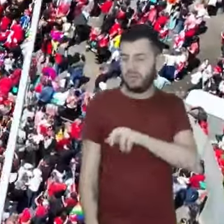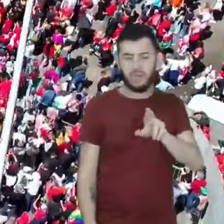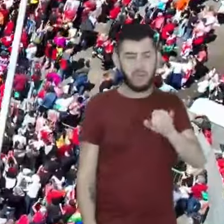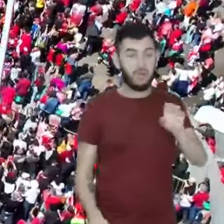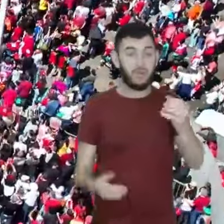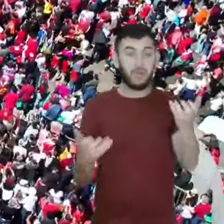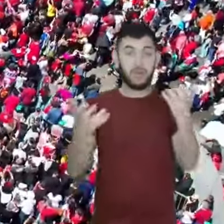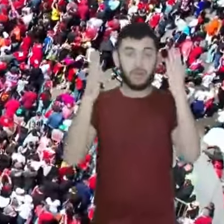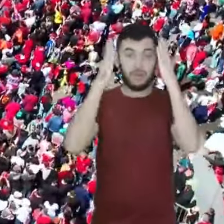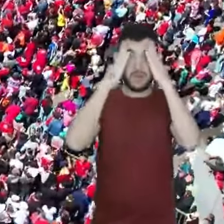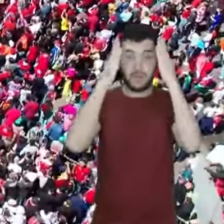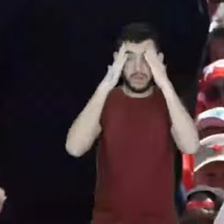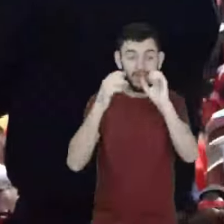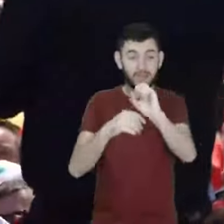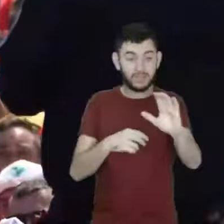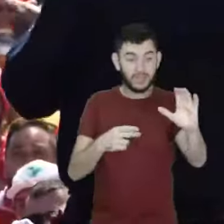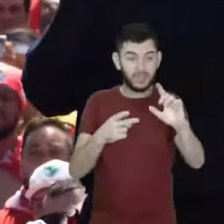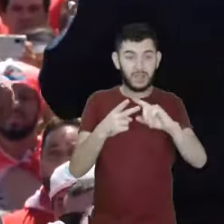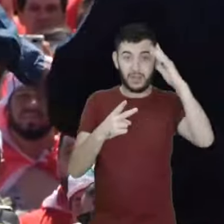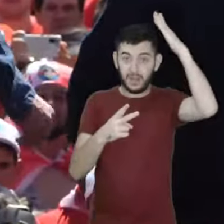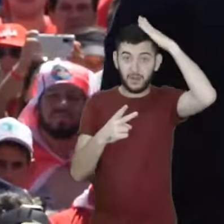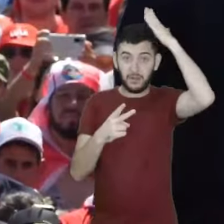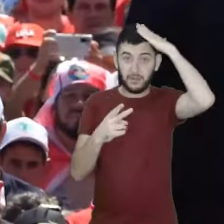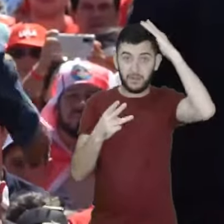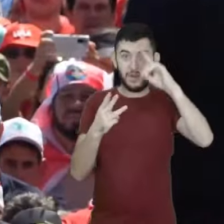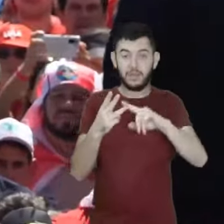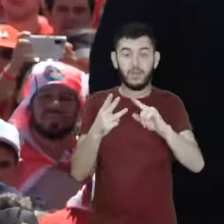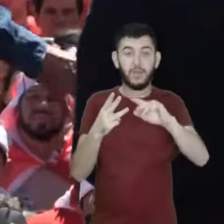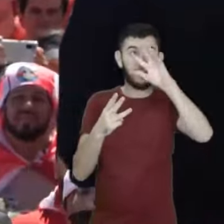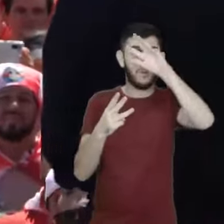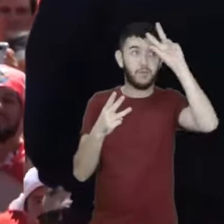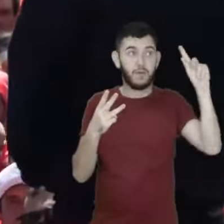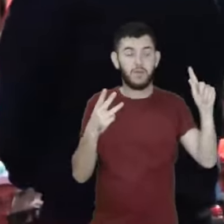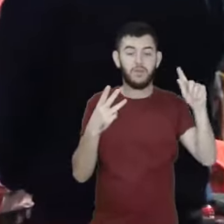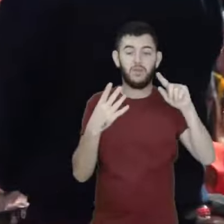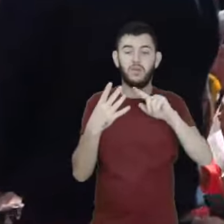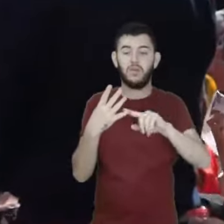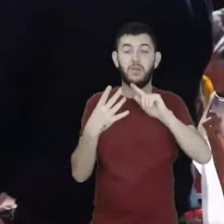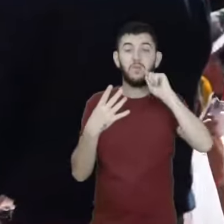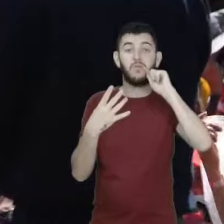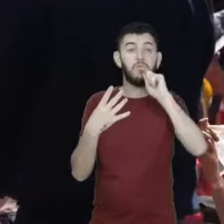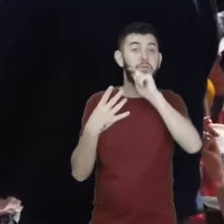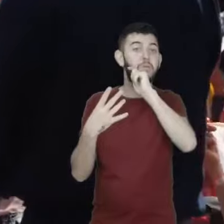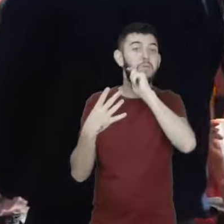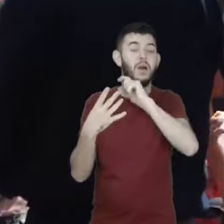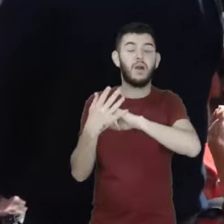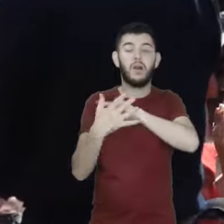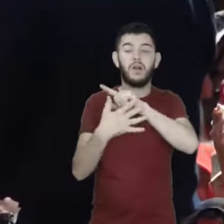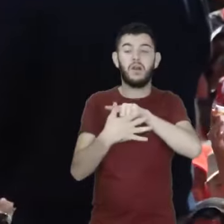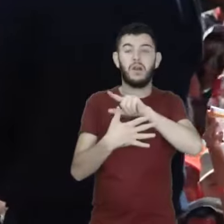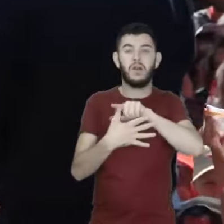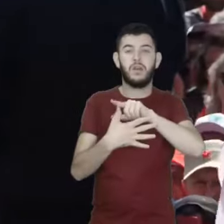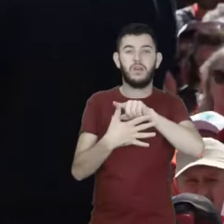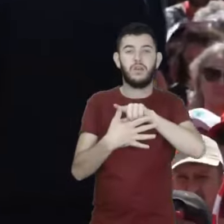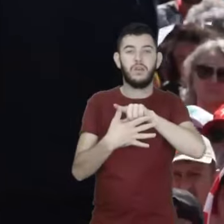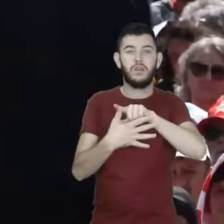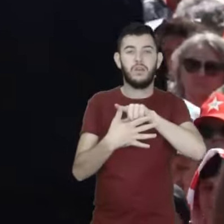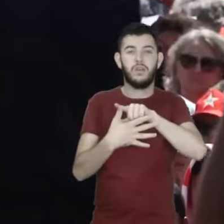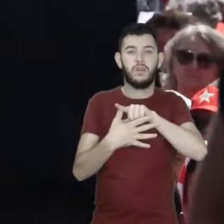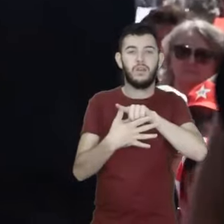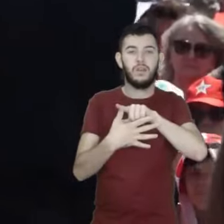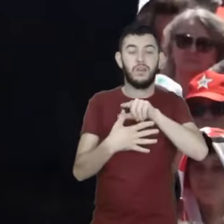o que acontece no Amazonas, o que acontece no Amapá, o que acontece em Garanhuns, o que acontece na Bahia.